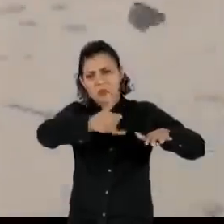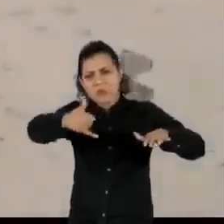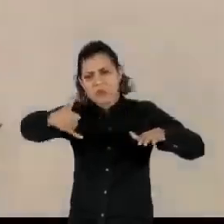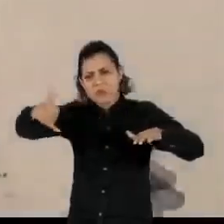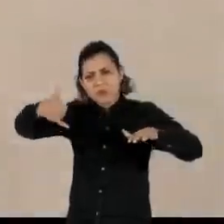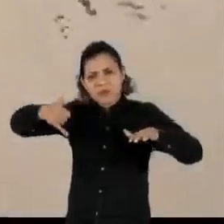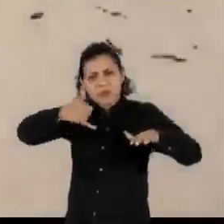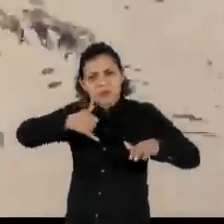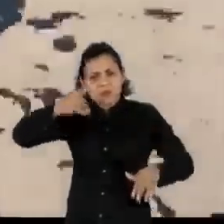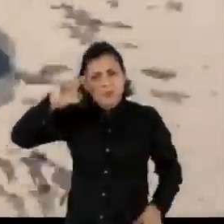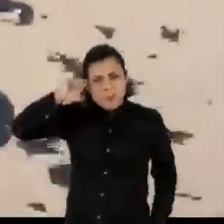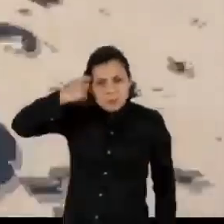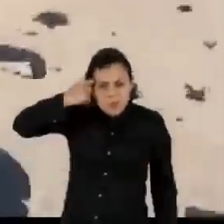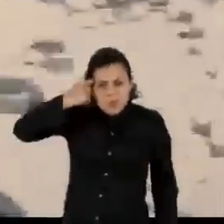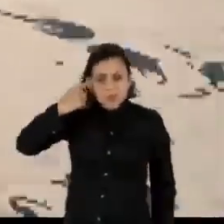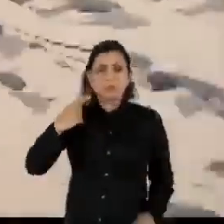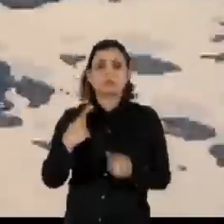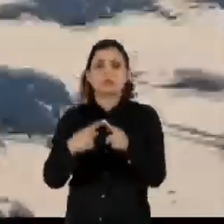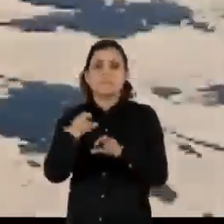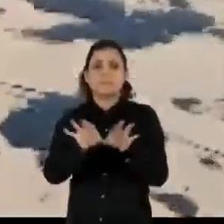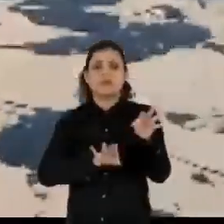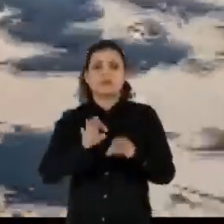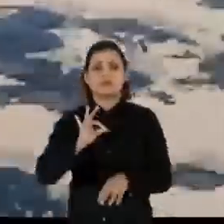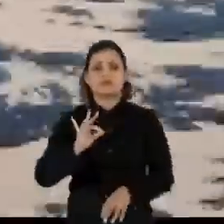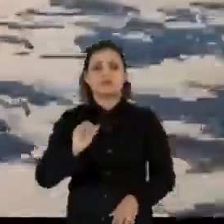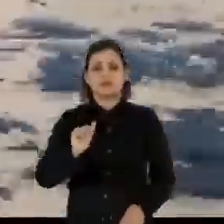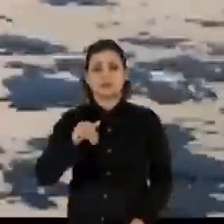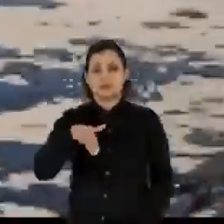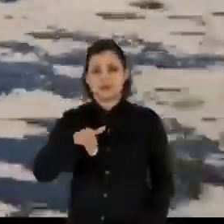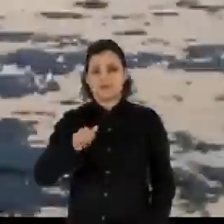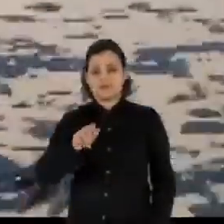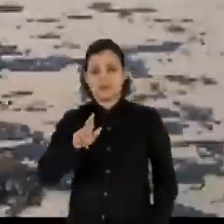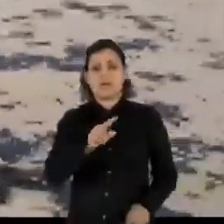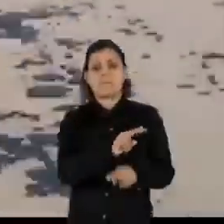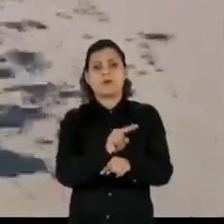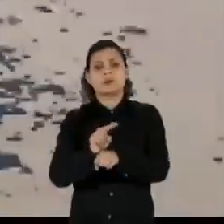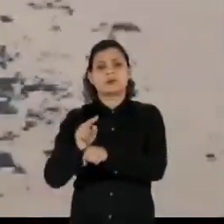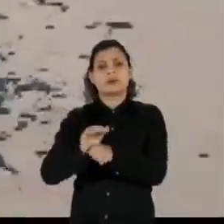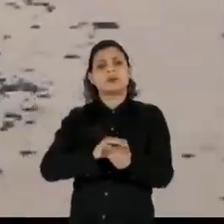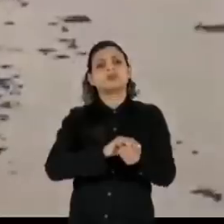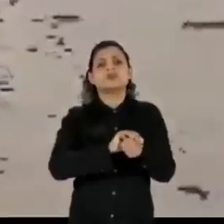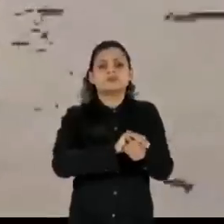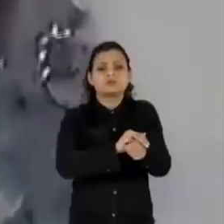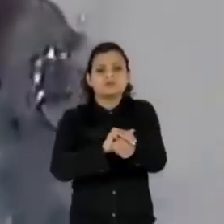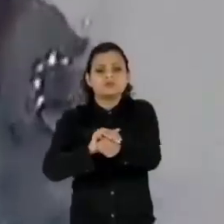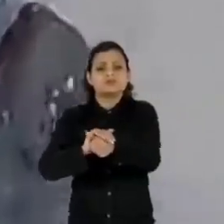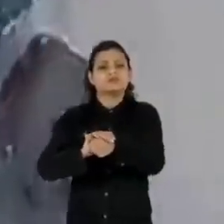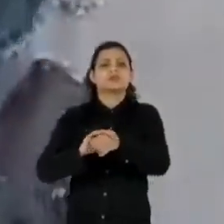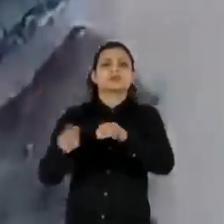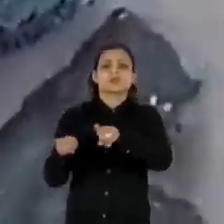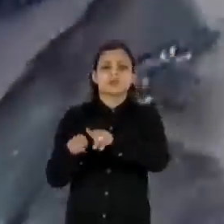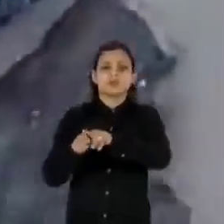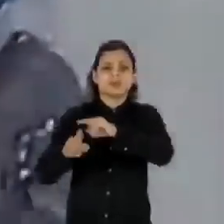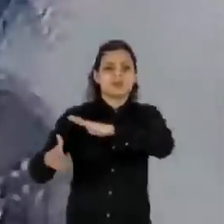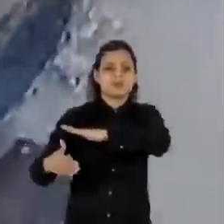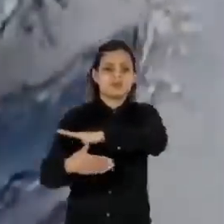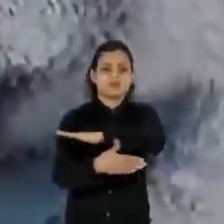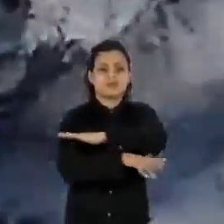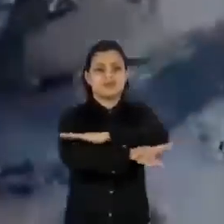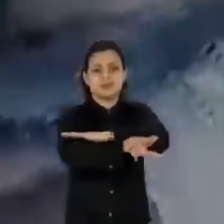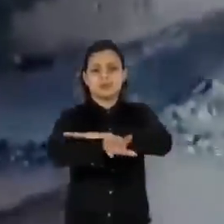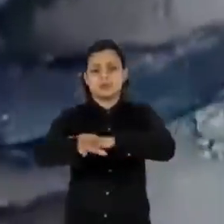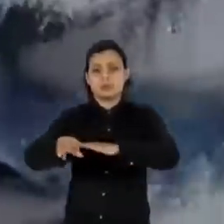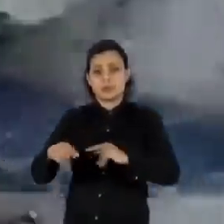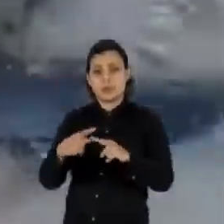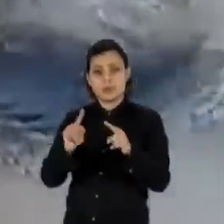a informação foi divulgada pelo projeto tamar que atua na preservação de espécies marinhas em extinção o estado era